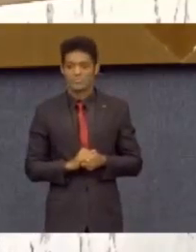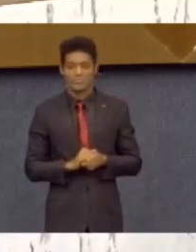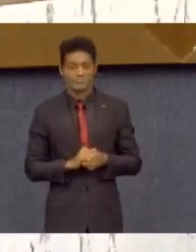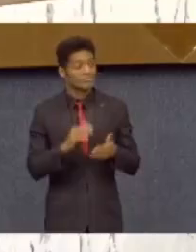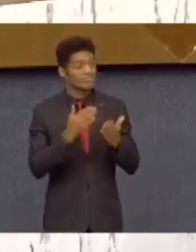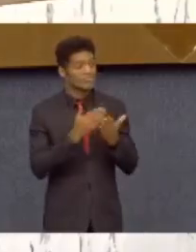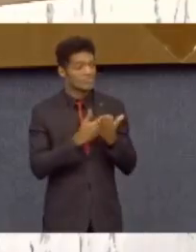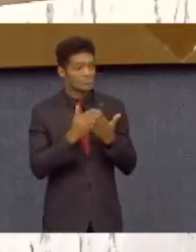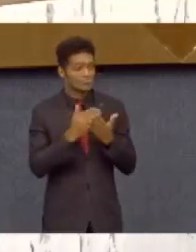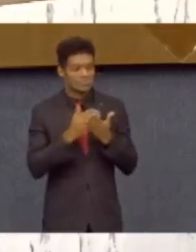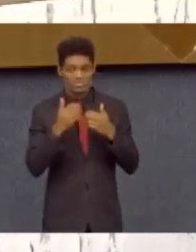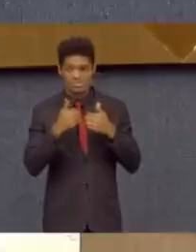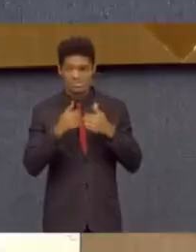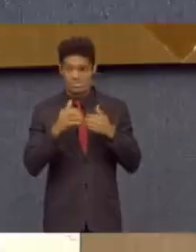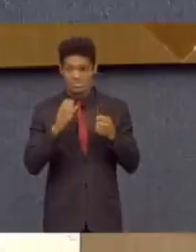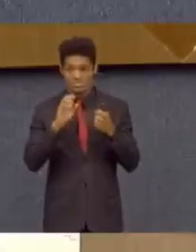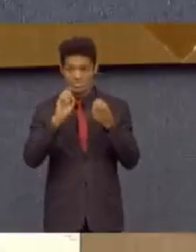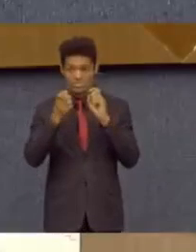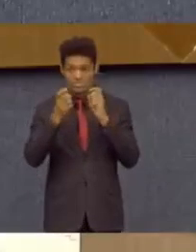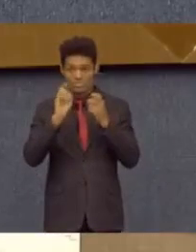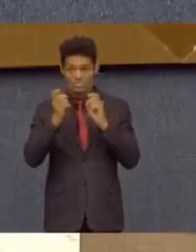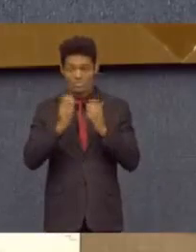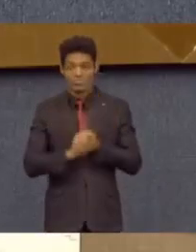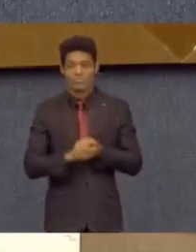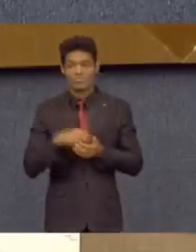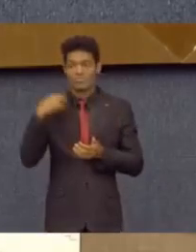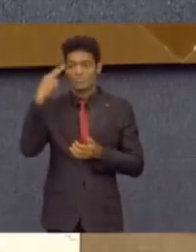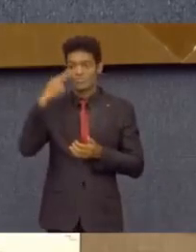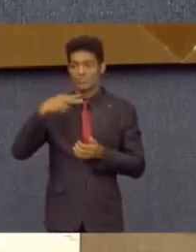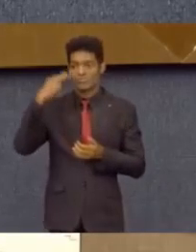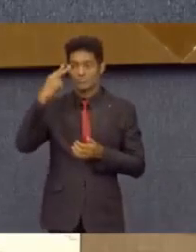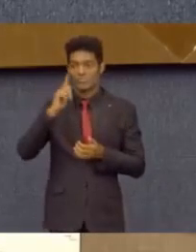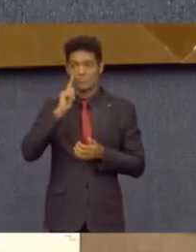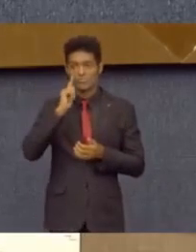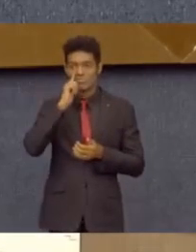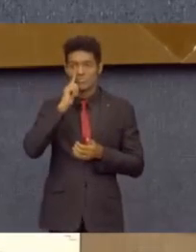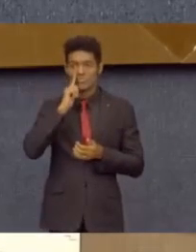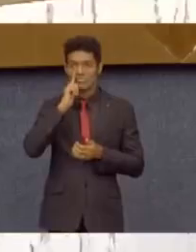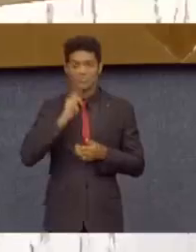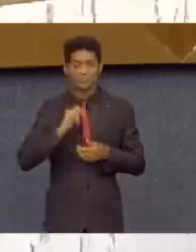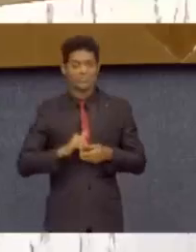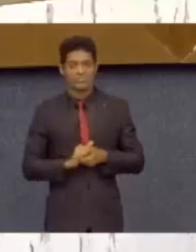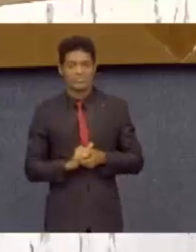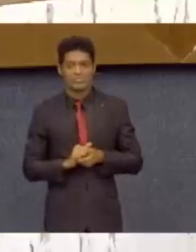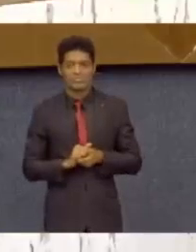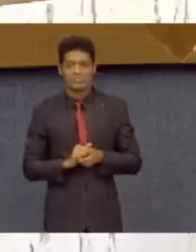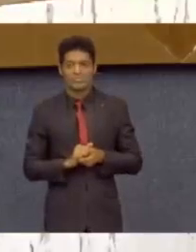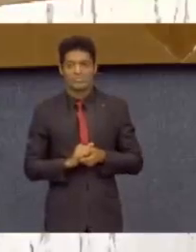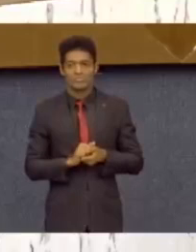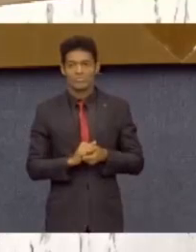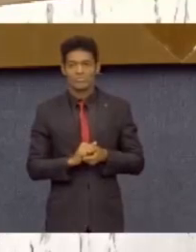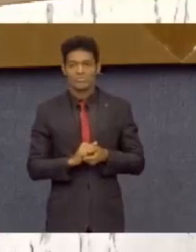Para dar início a esta solenidade, o vereador Gilson Guimarães.